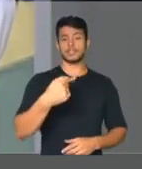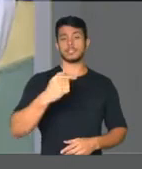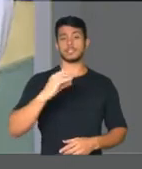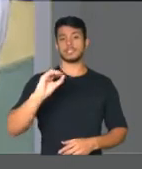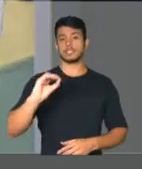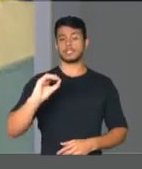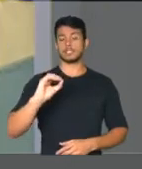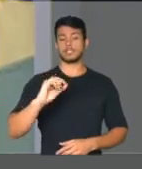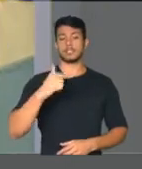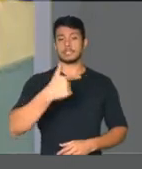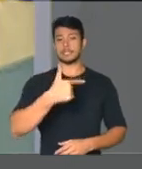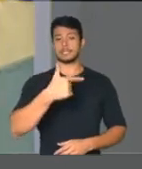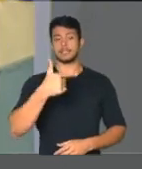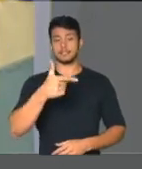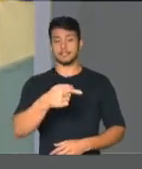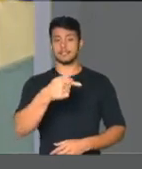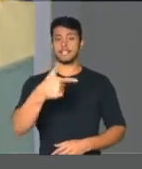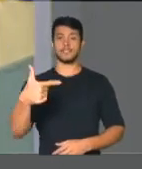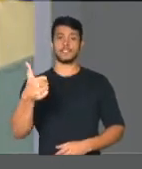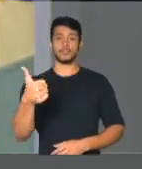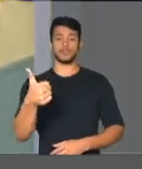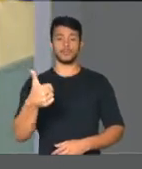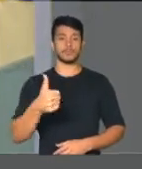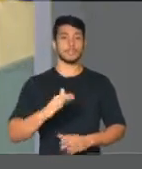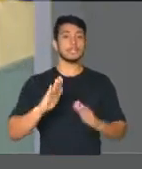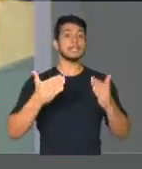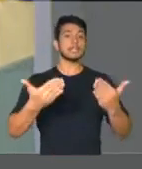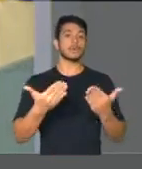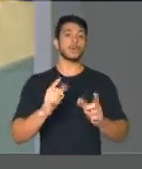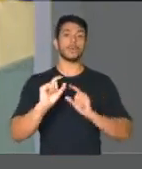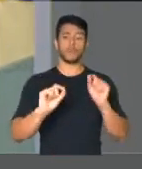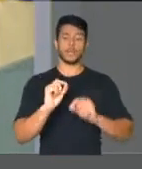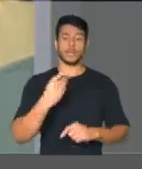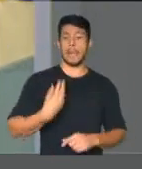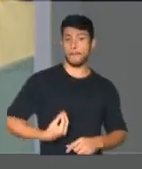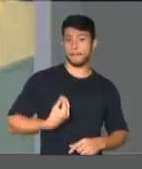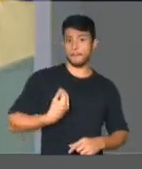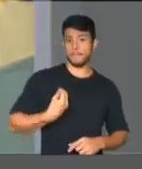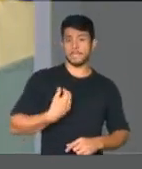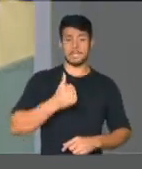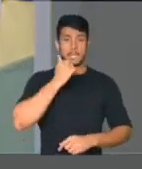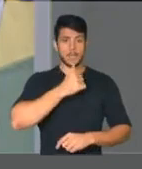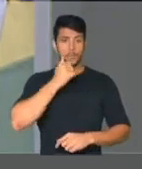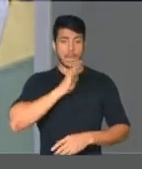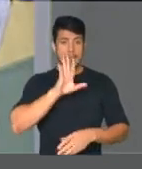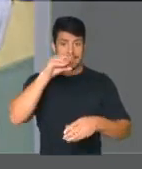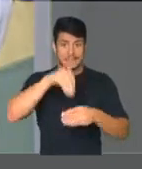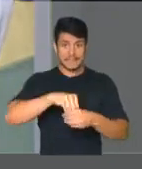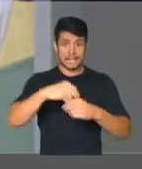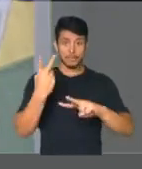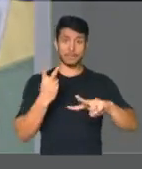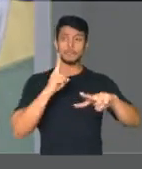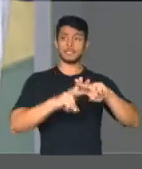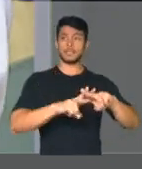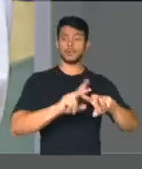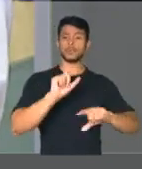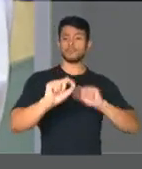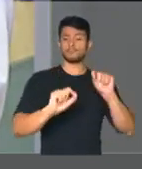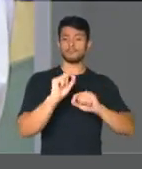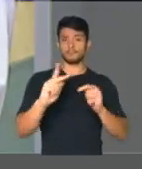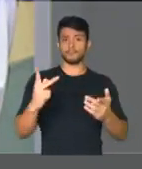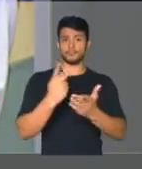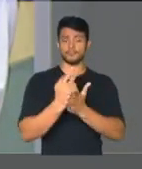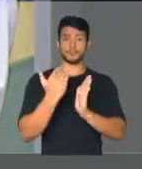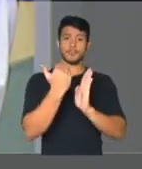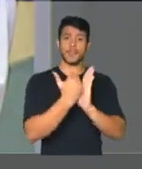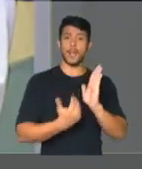44.721. Com isso, a presença das mulheres no sistema carcerário brasileiro saltou